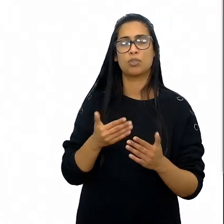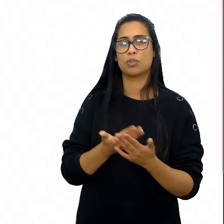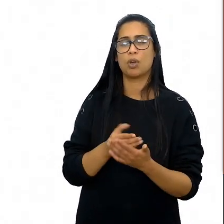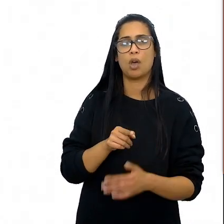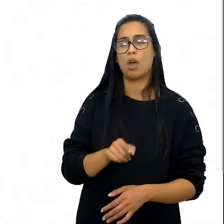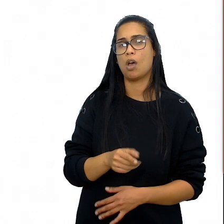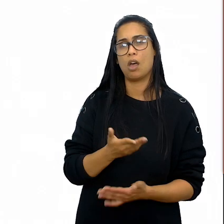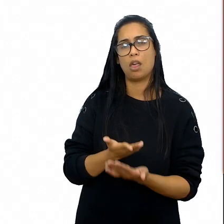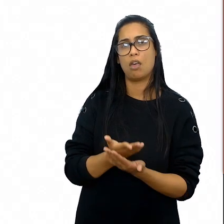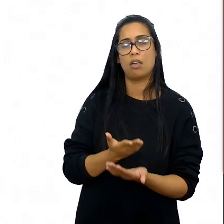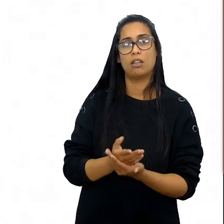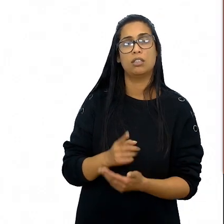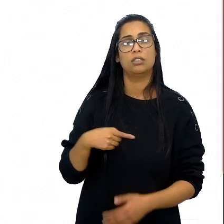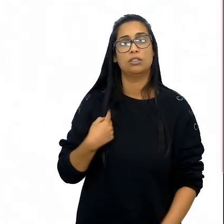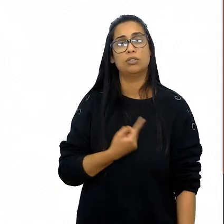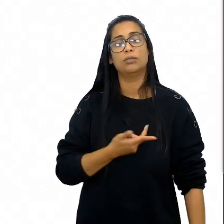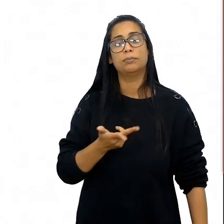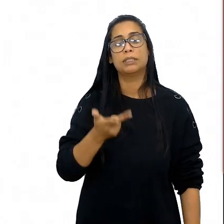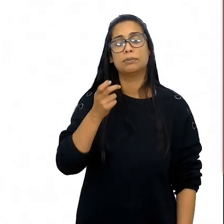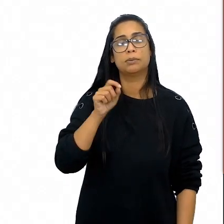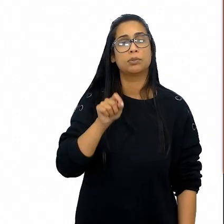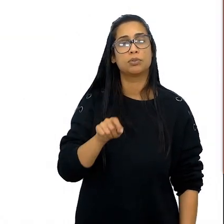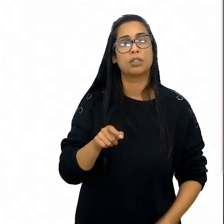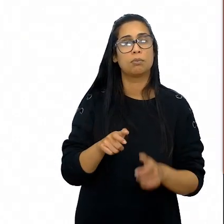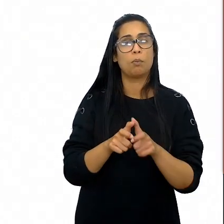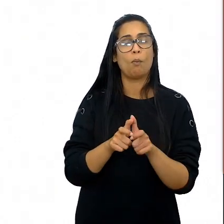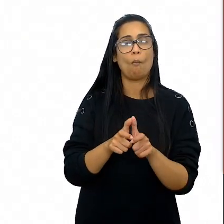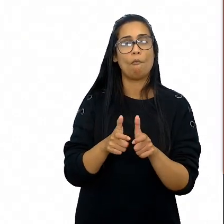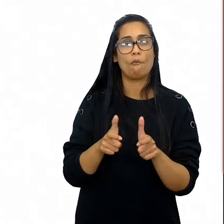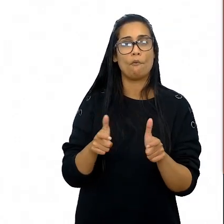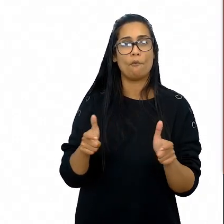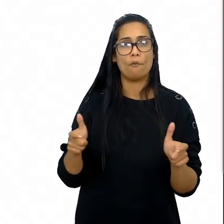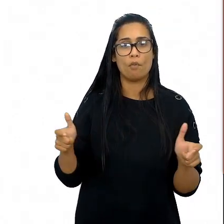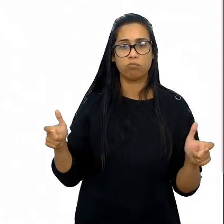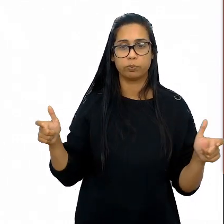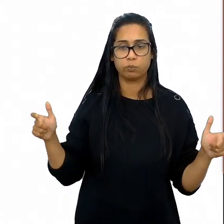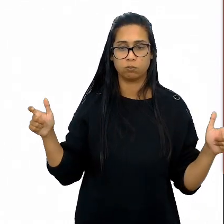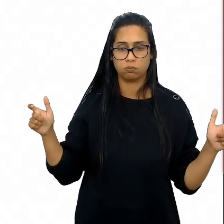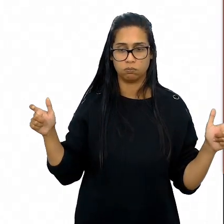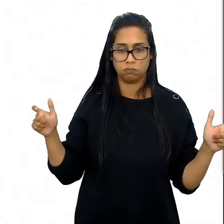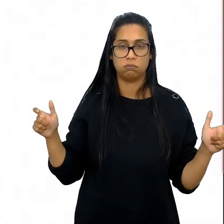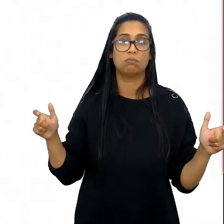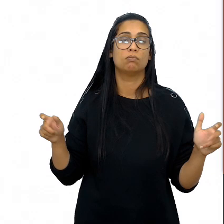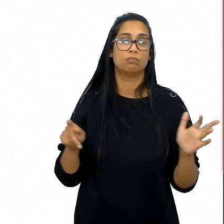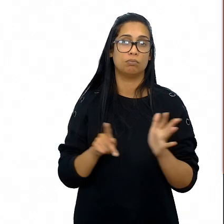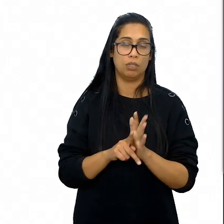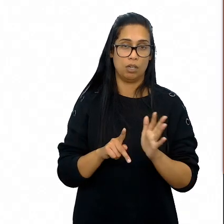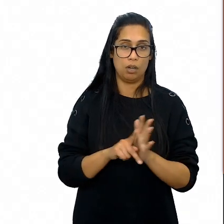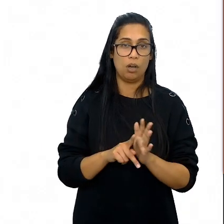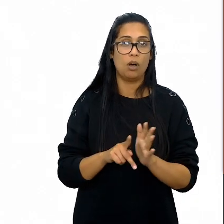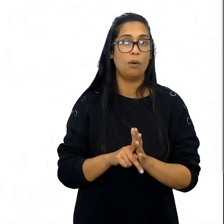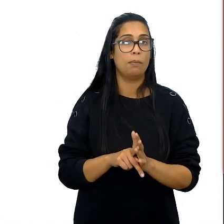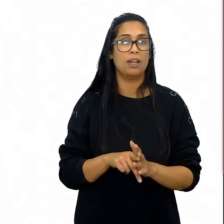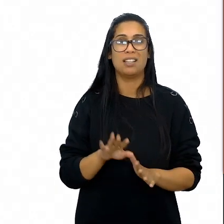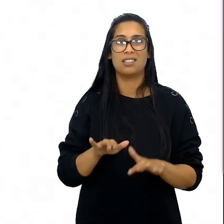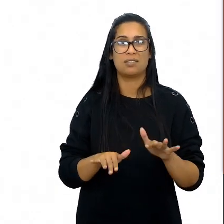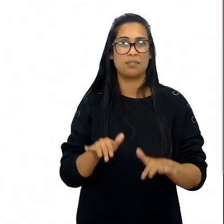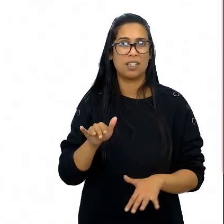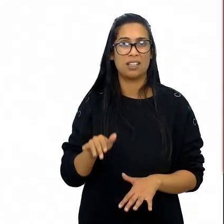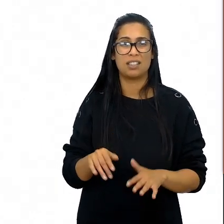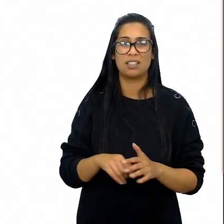nós encontramos o termo volume né apareceu em habilidades da primeira série